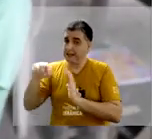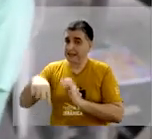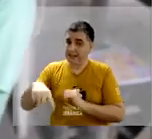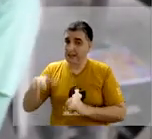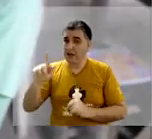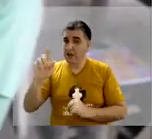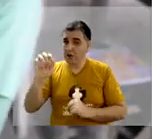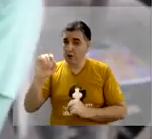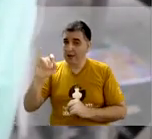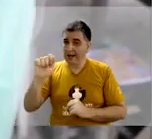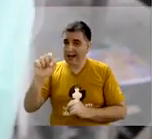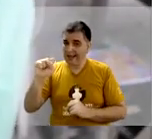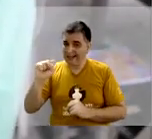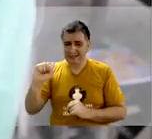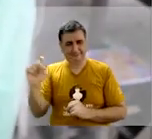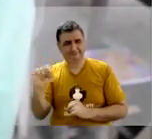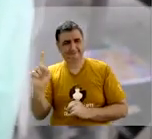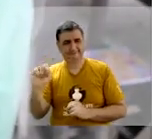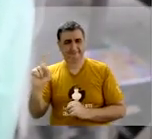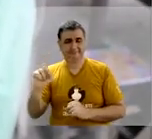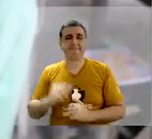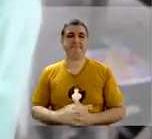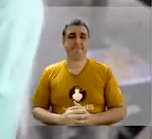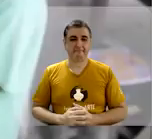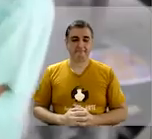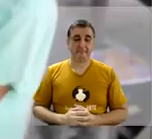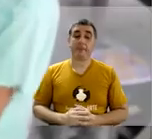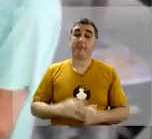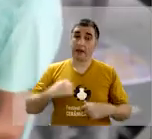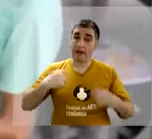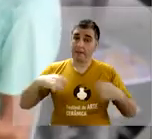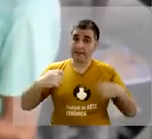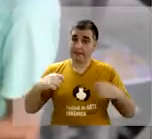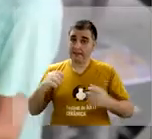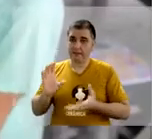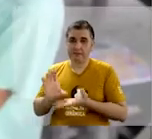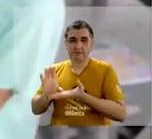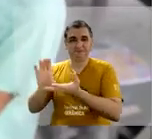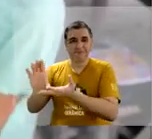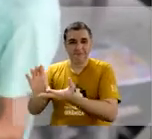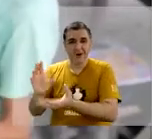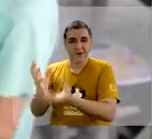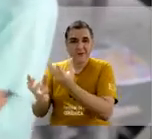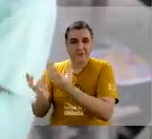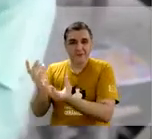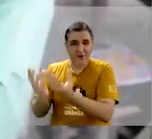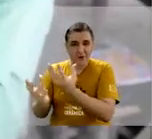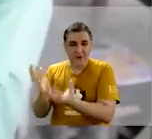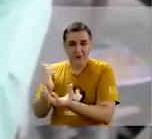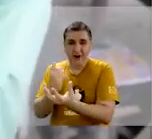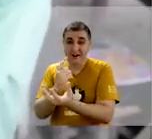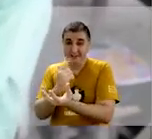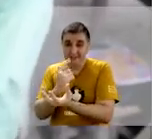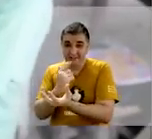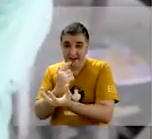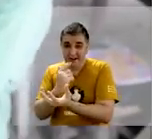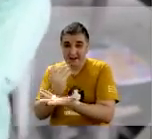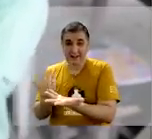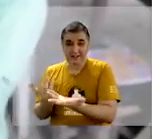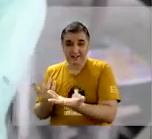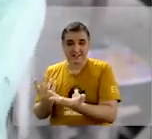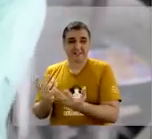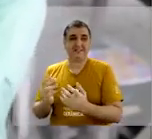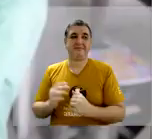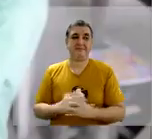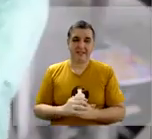daqui de Goiás, não. Eu tenho que queimar minhas peças 2 vezes. Uma vermelha, aí tira. Aqui é de